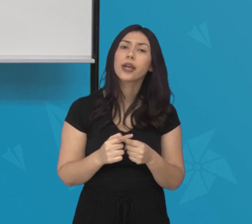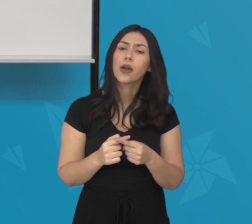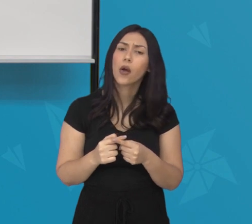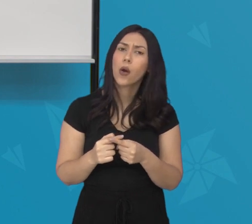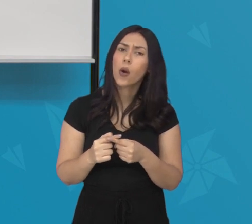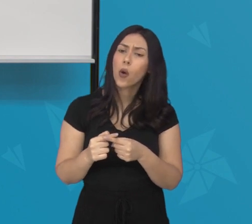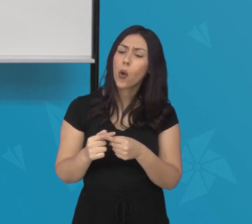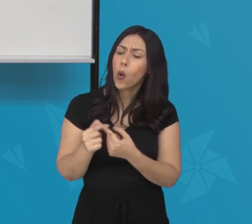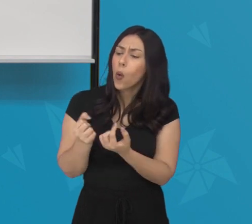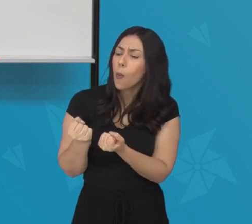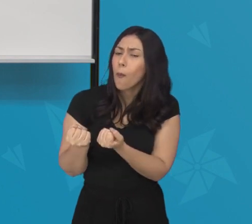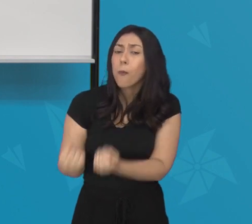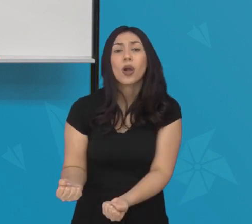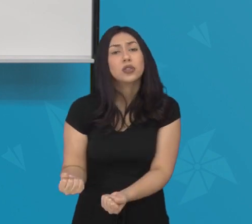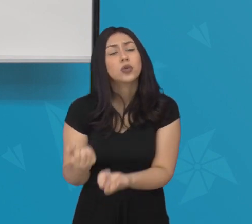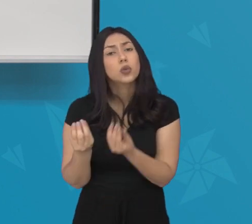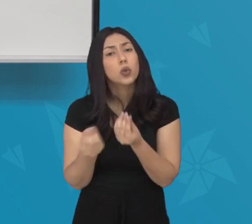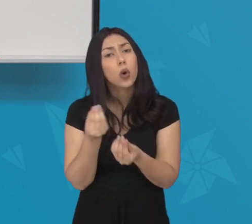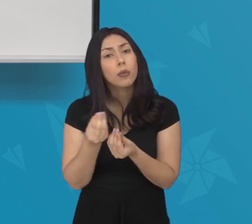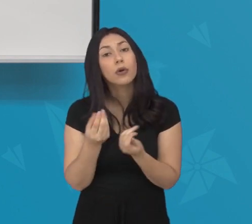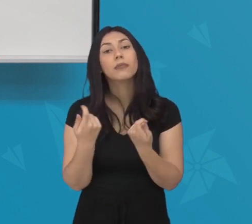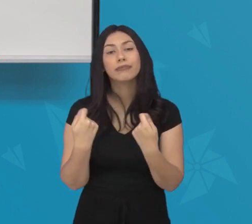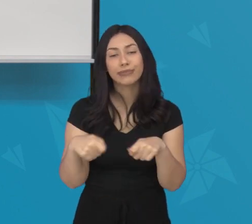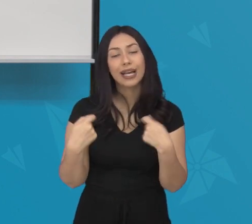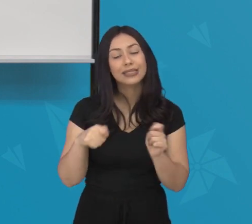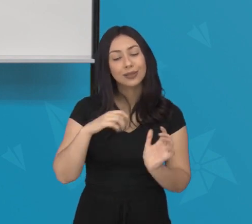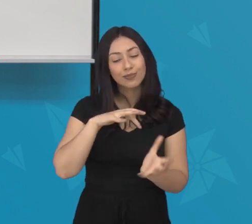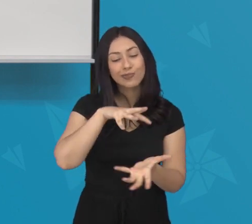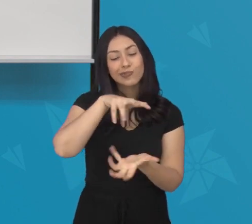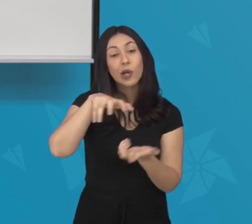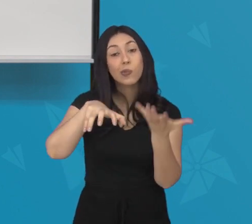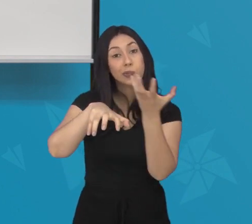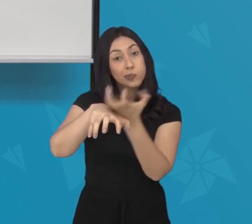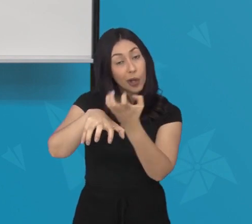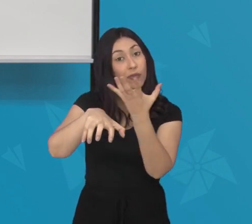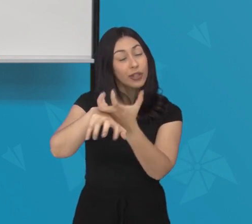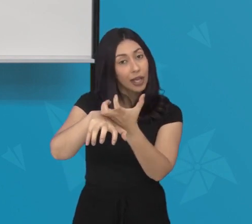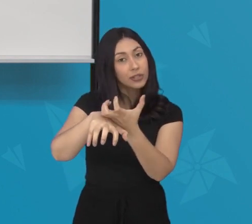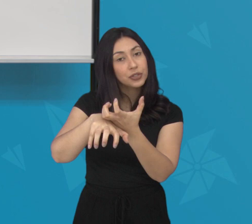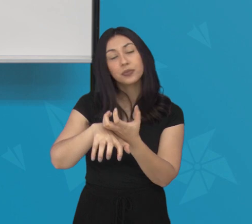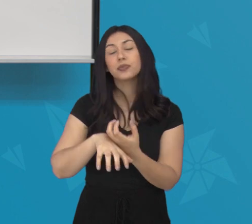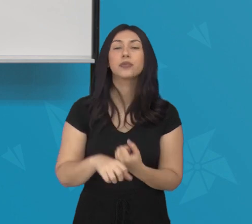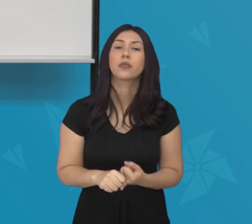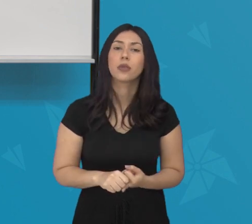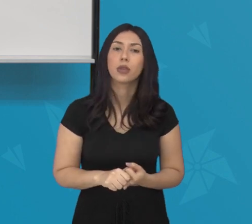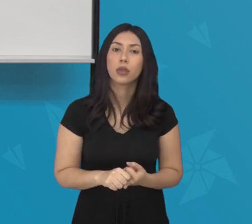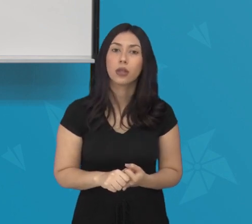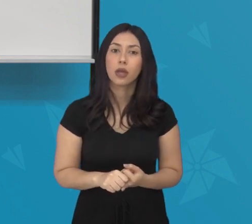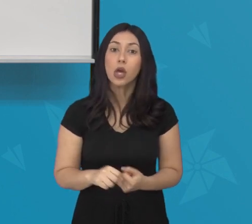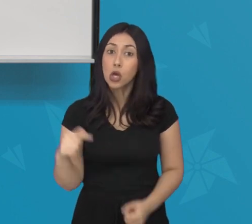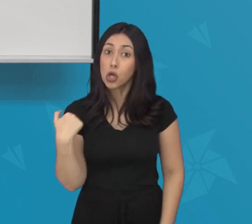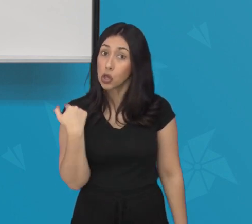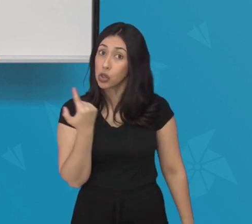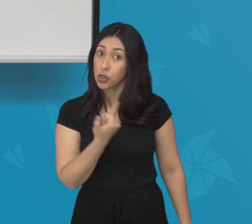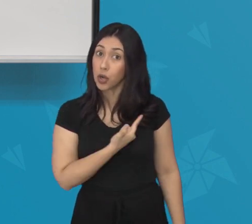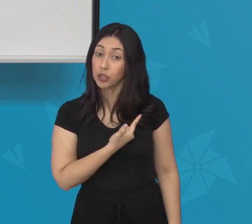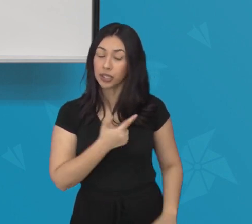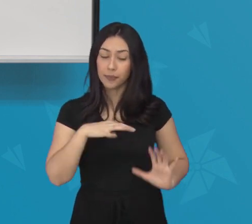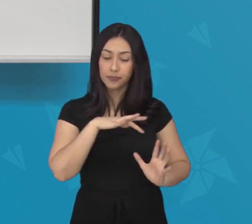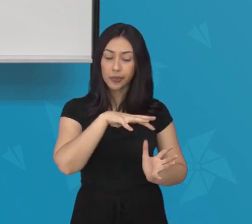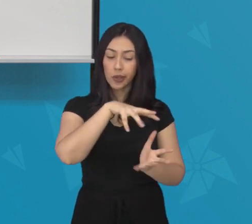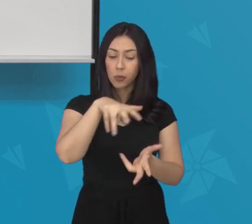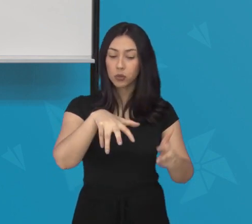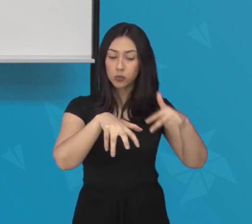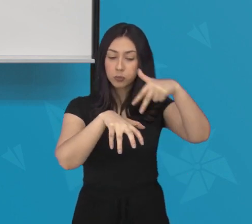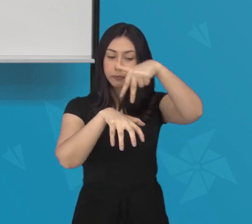atração gravitacional. Então, por exemplo, o que garante que nós fiquemos, entre aspas, fixos à superfície